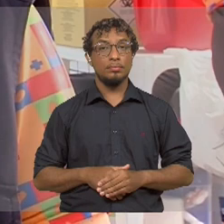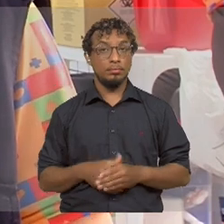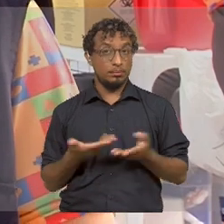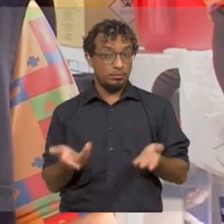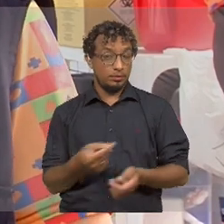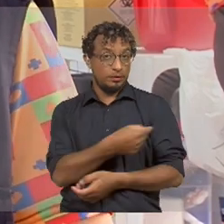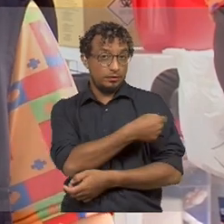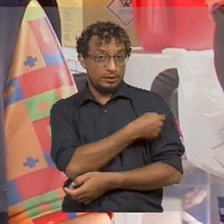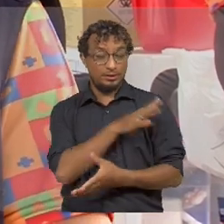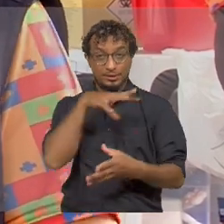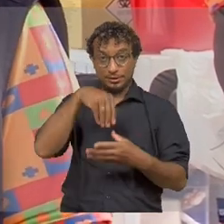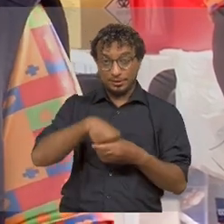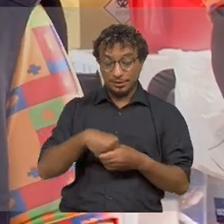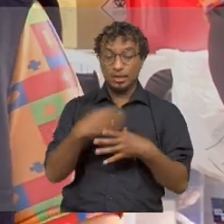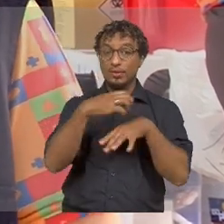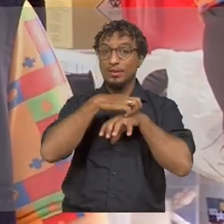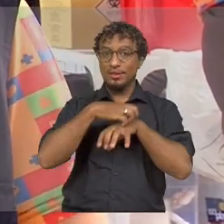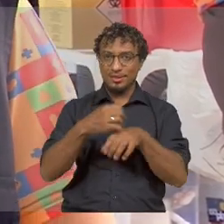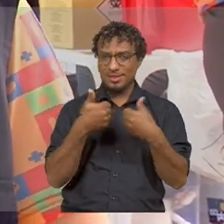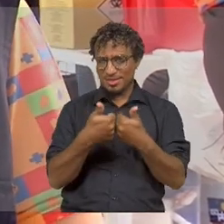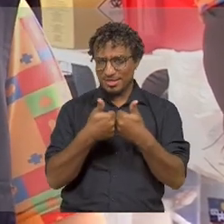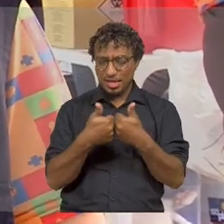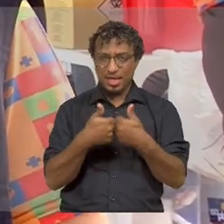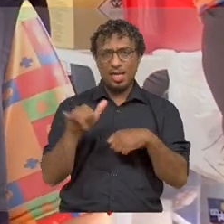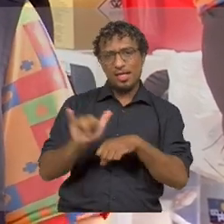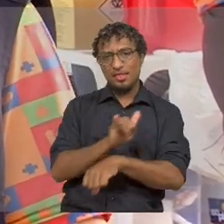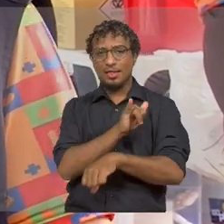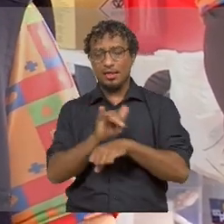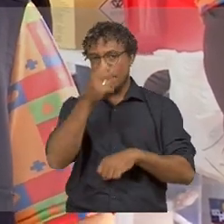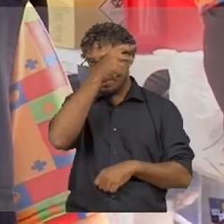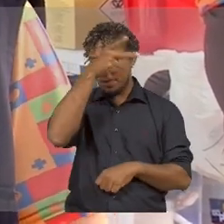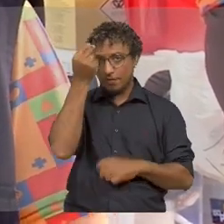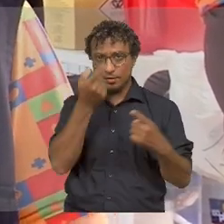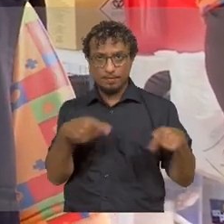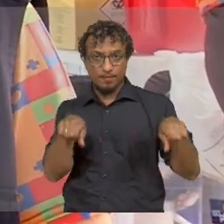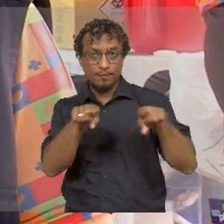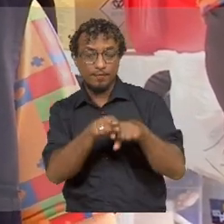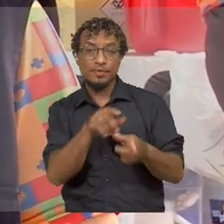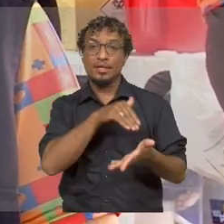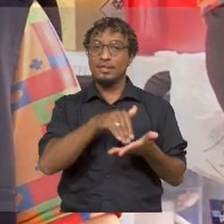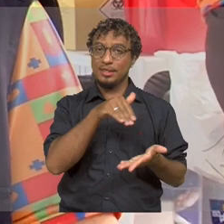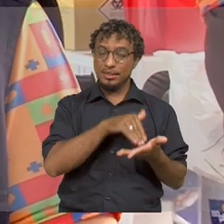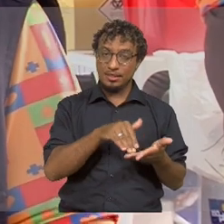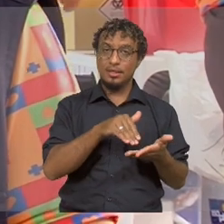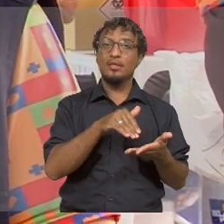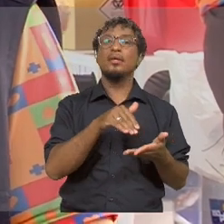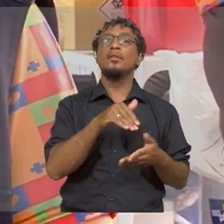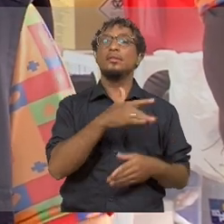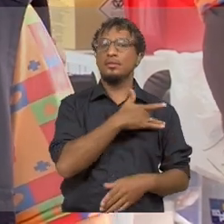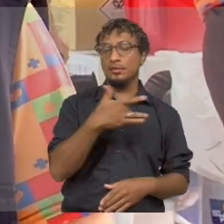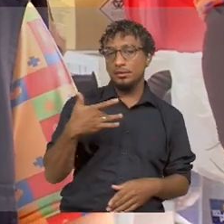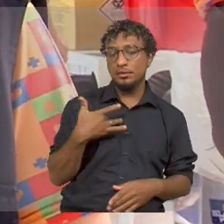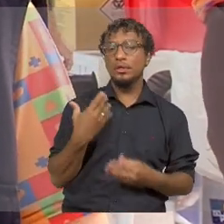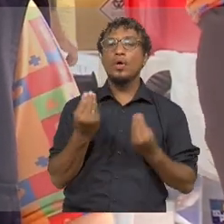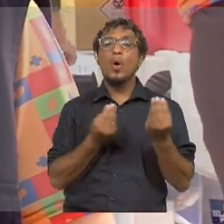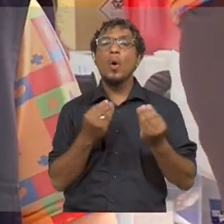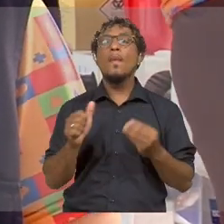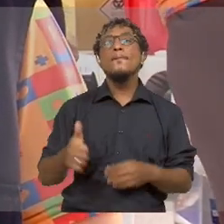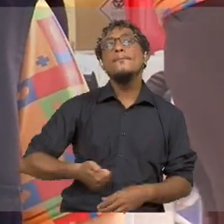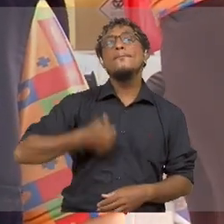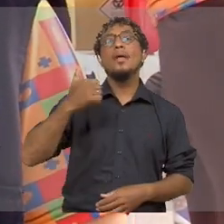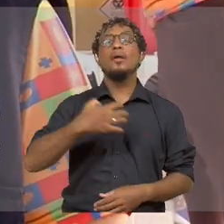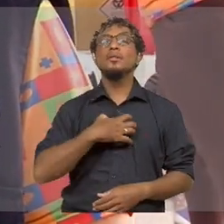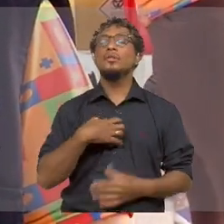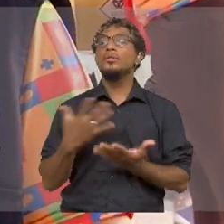Essa vacinação nos terminais é mais uma estratégia da Prefeitura, juntamente com a Secretaria de Saúde, para melhorar a adesão e